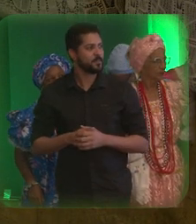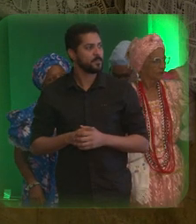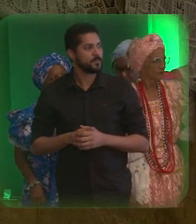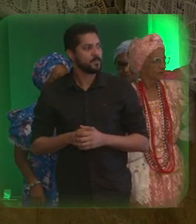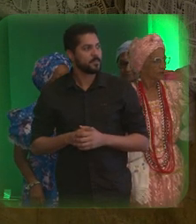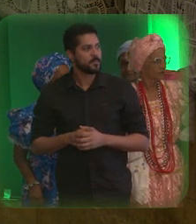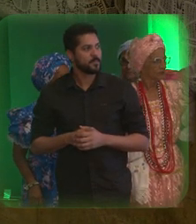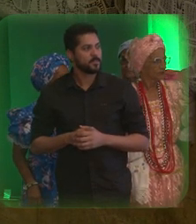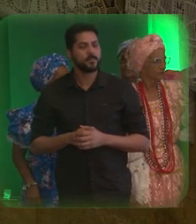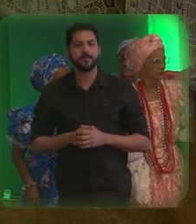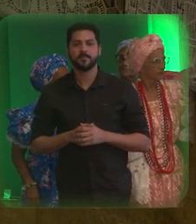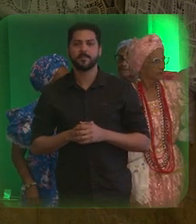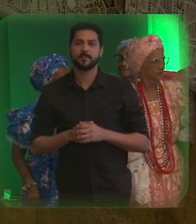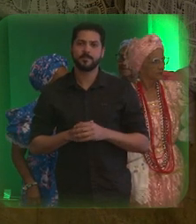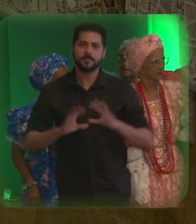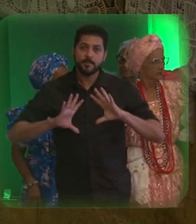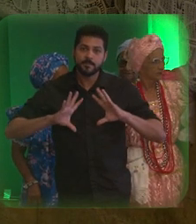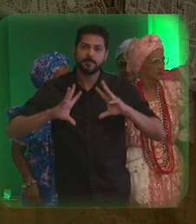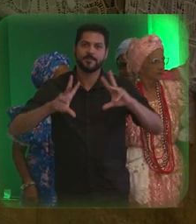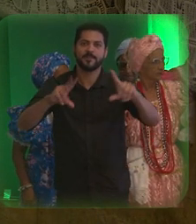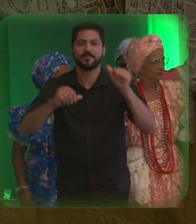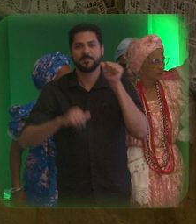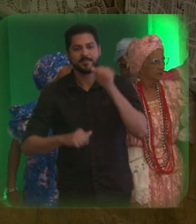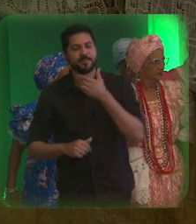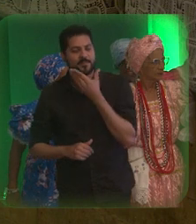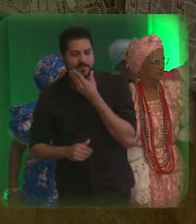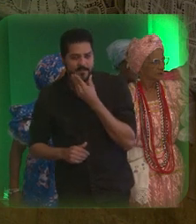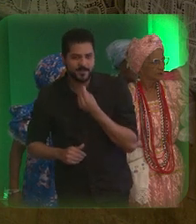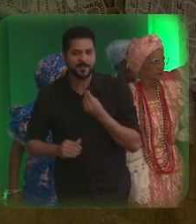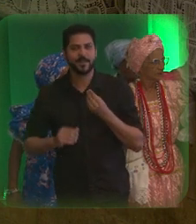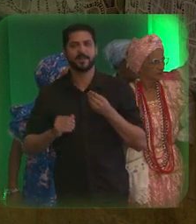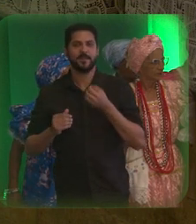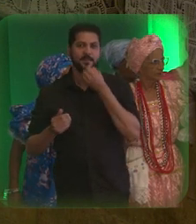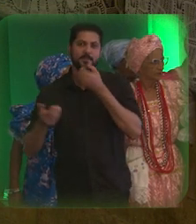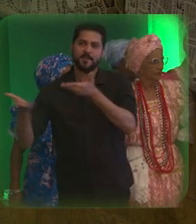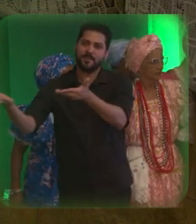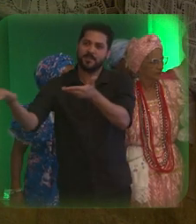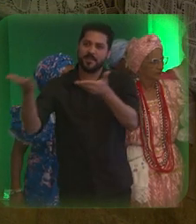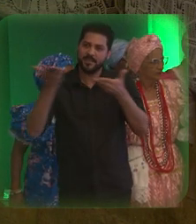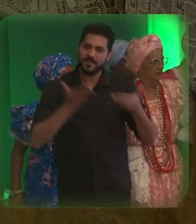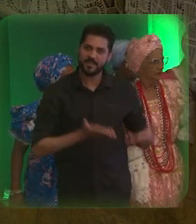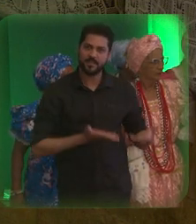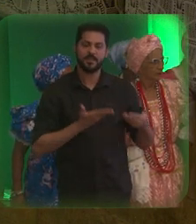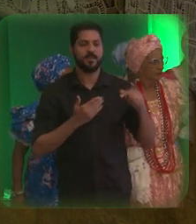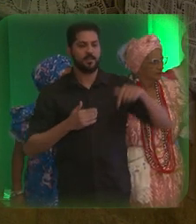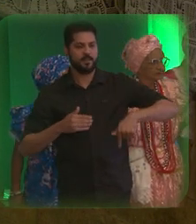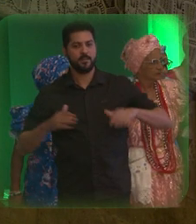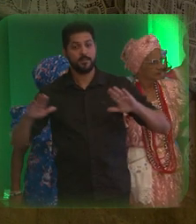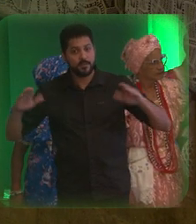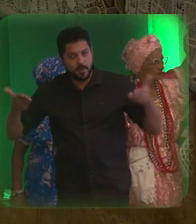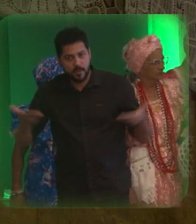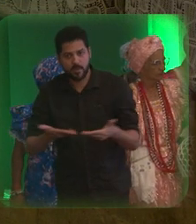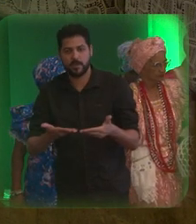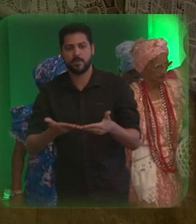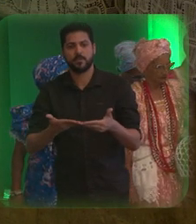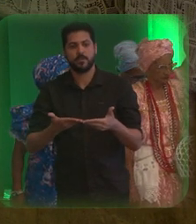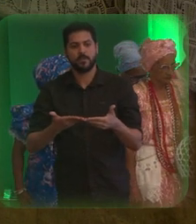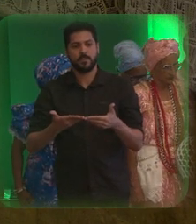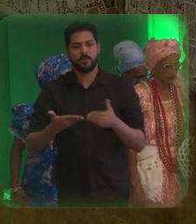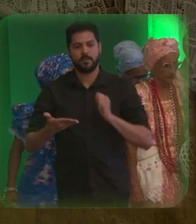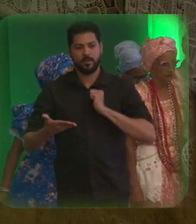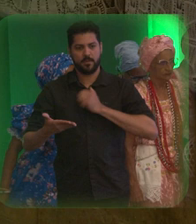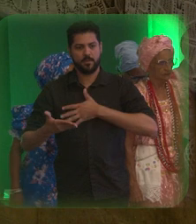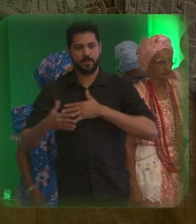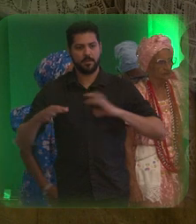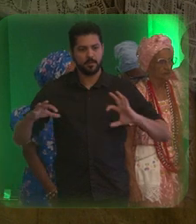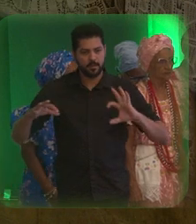Sejam todas, todes e todos bem-vindos, bem-vindes e bem-vindas ao Fórum Conexão e FPE,